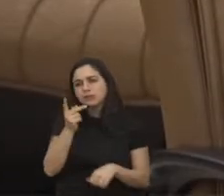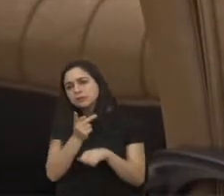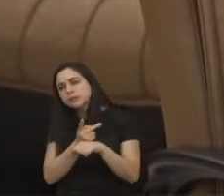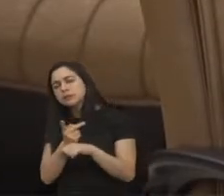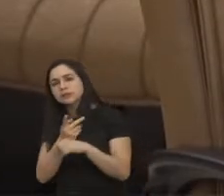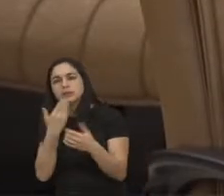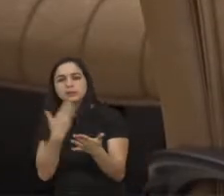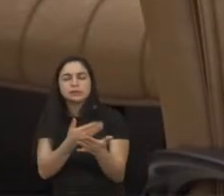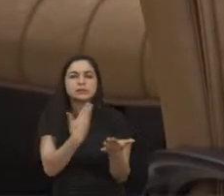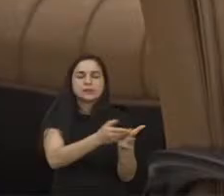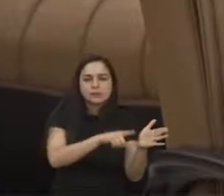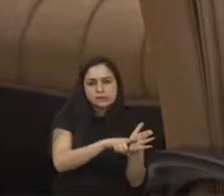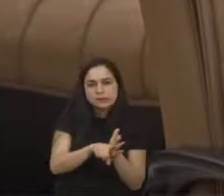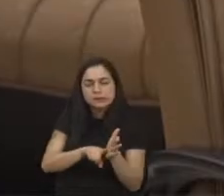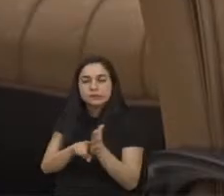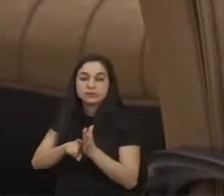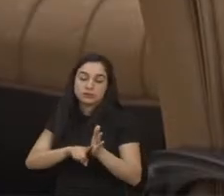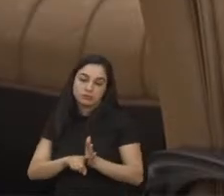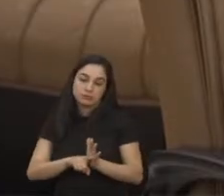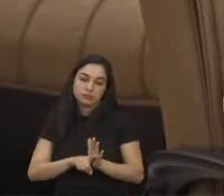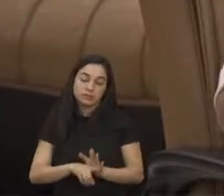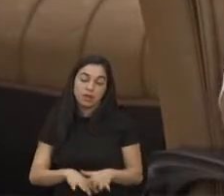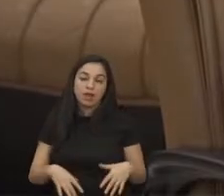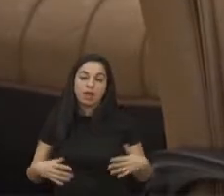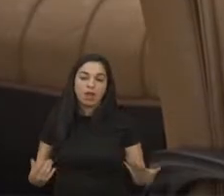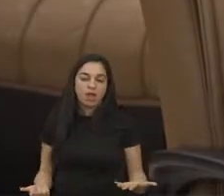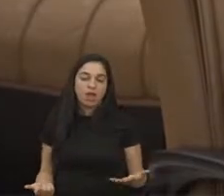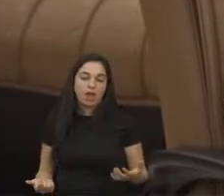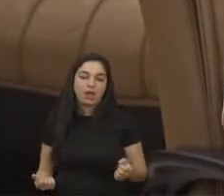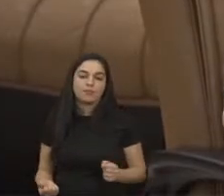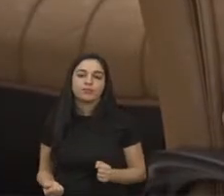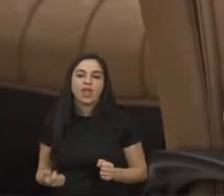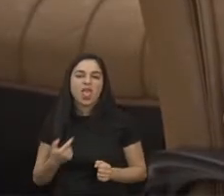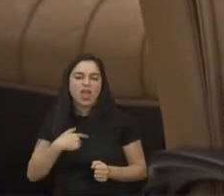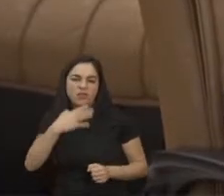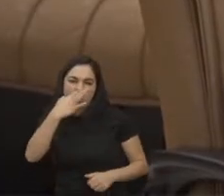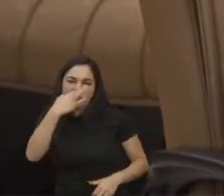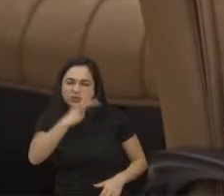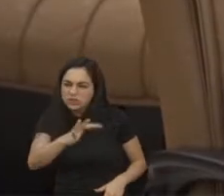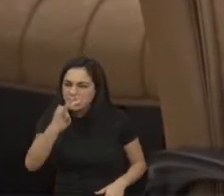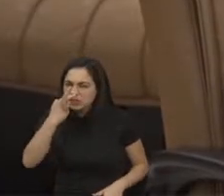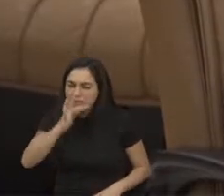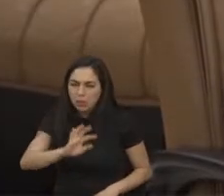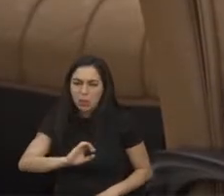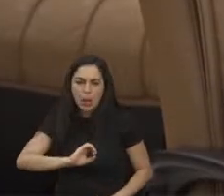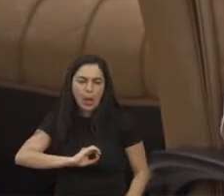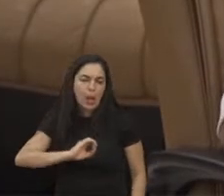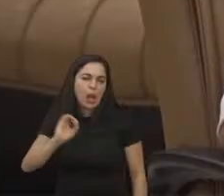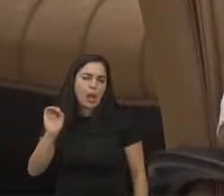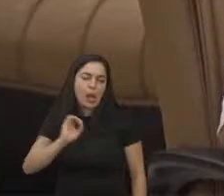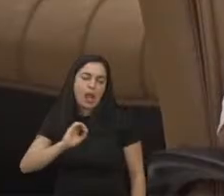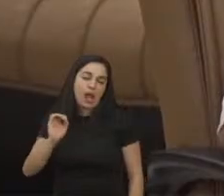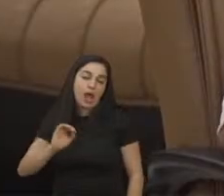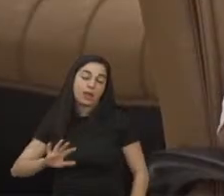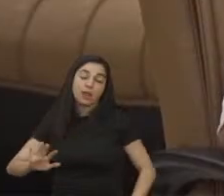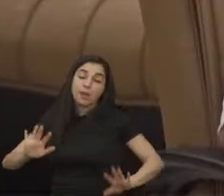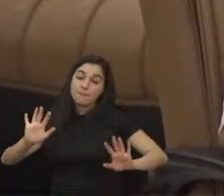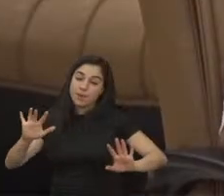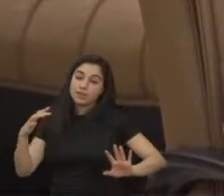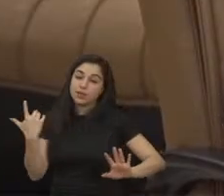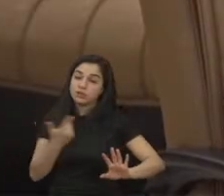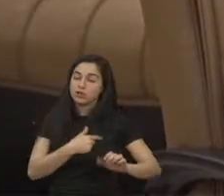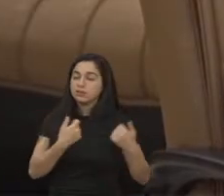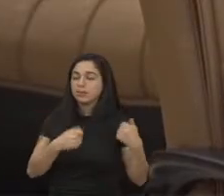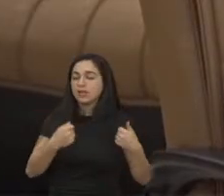imediatamente. Eu não vou ser leviano, eu não vou fazer acusação contra ninguém, mas a gente precisa considerar